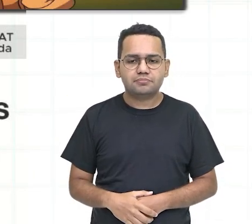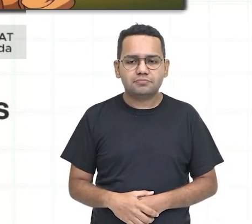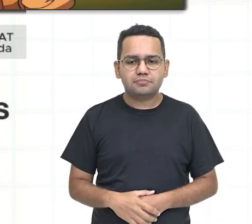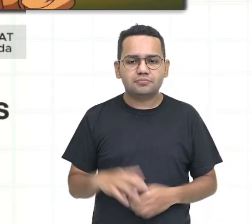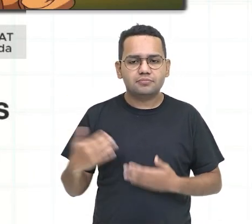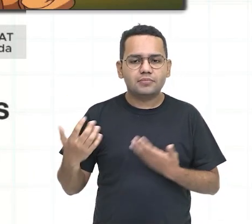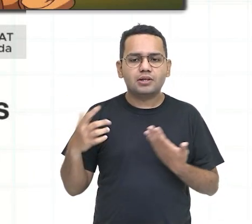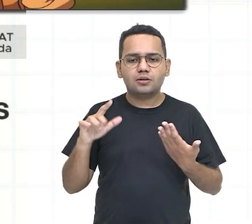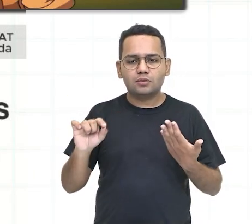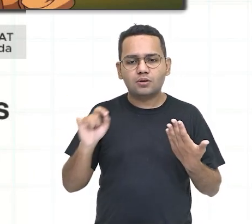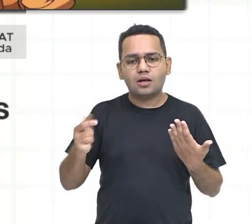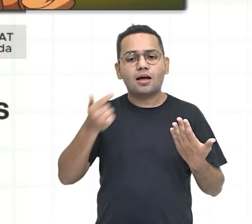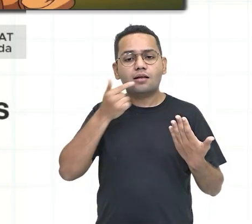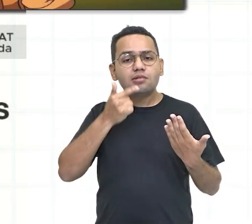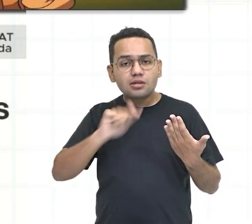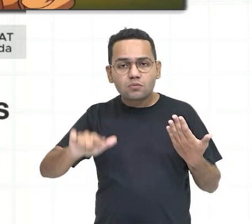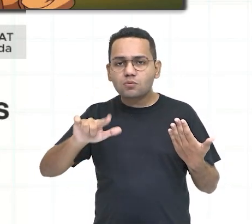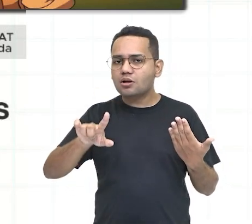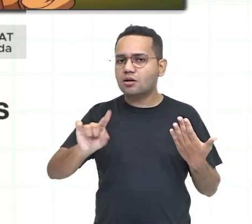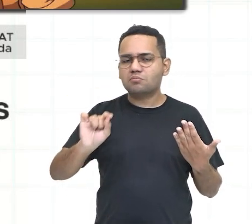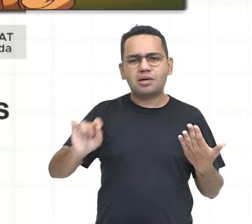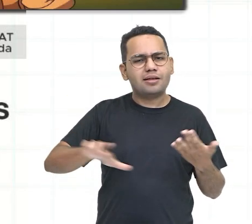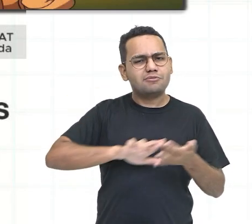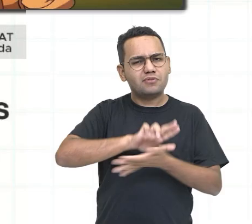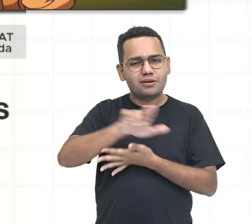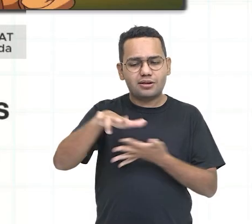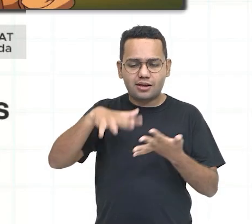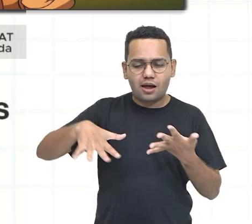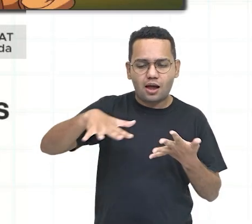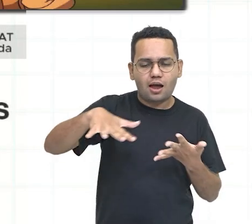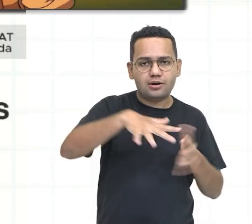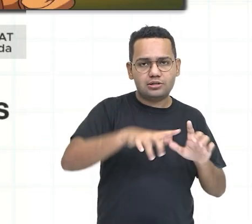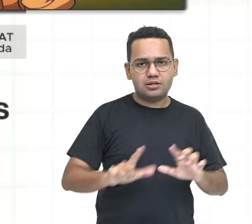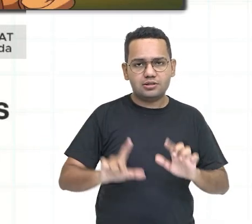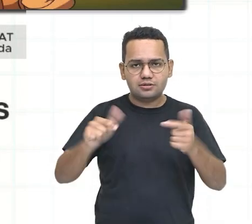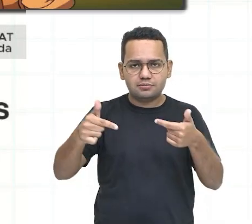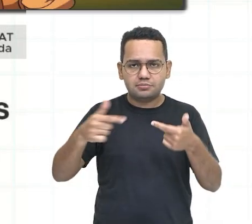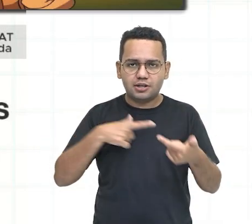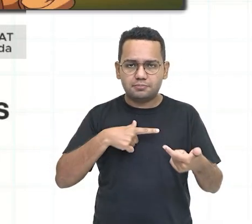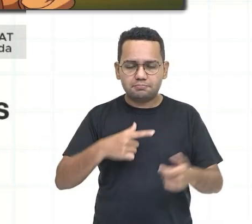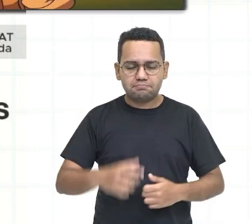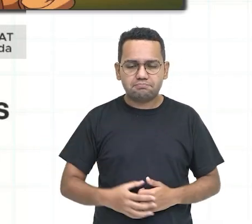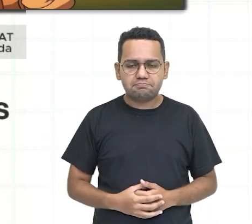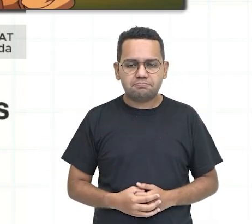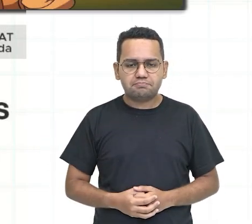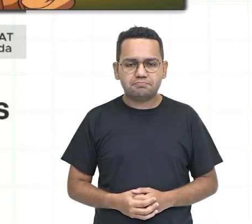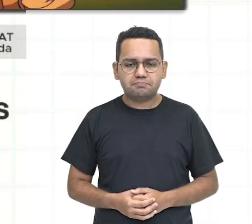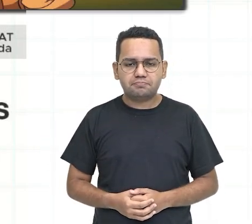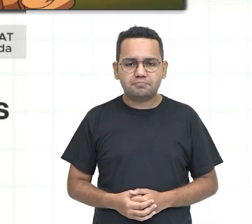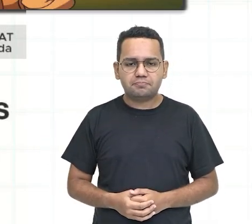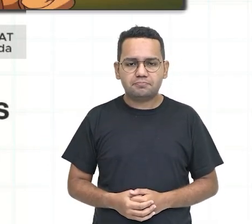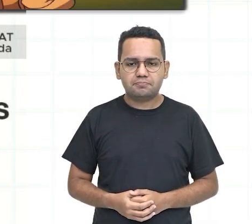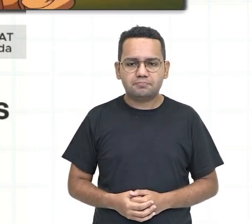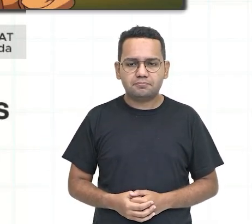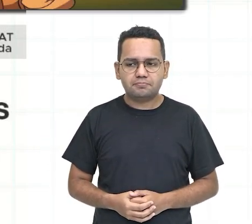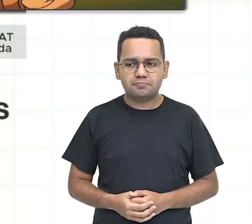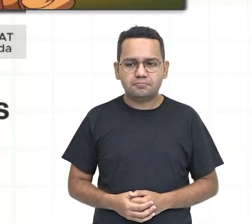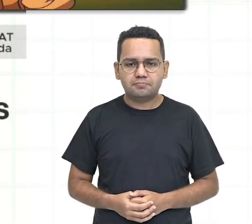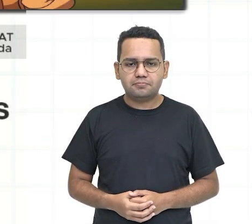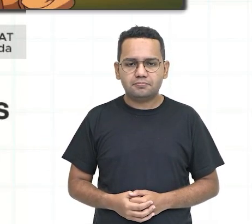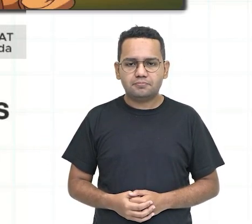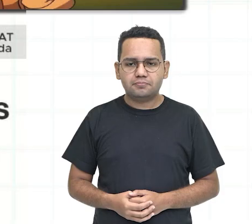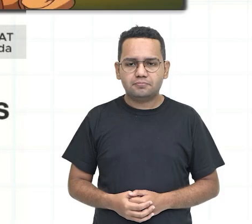essas áreas, education, diplomacia, certo? O que mais? Vamos parar por aqui